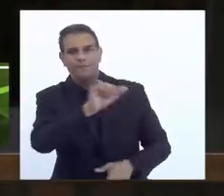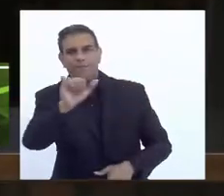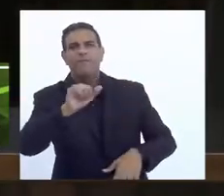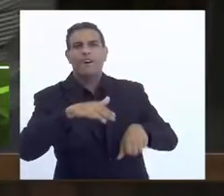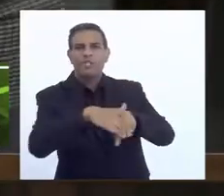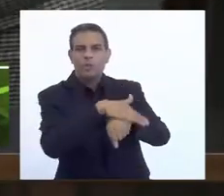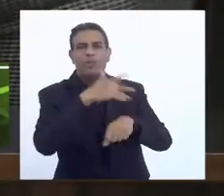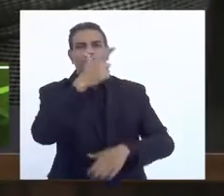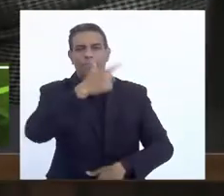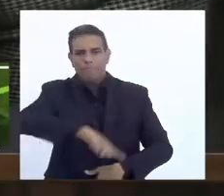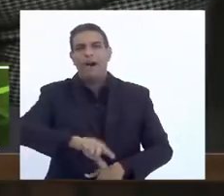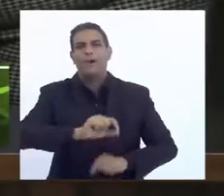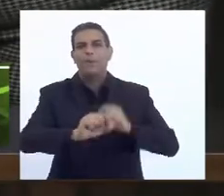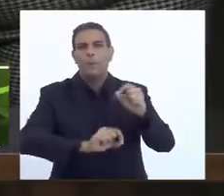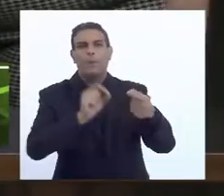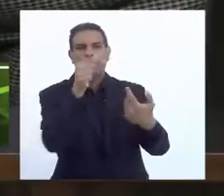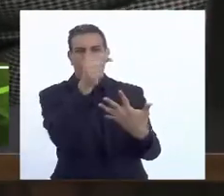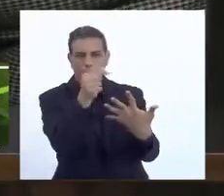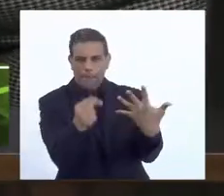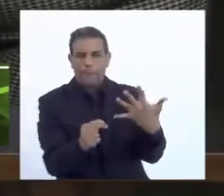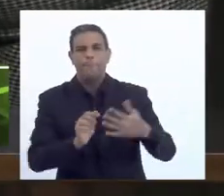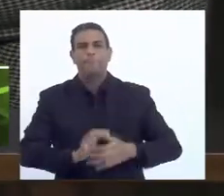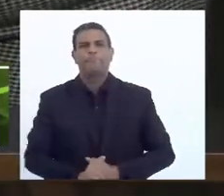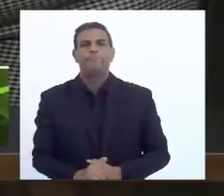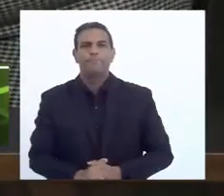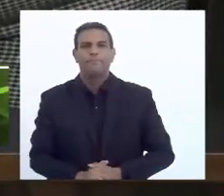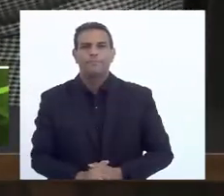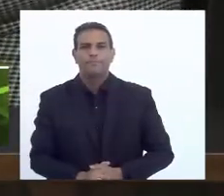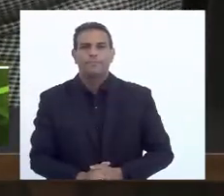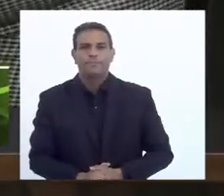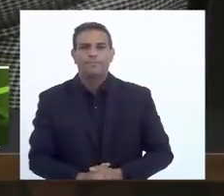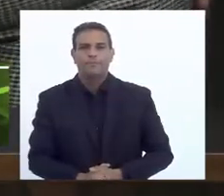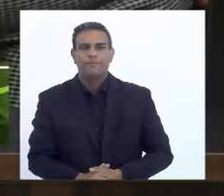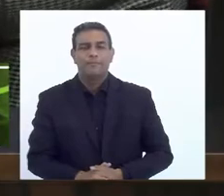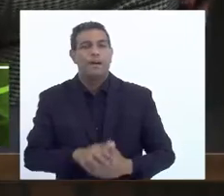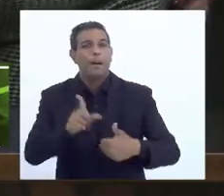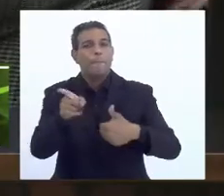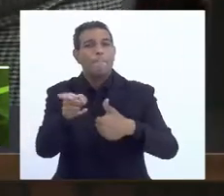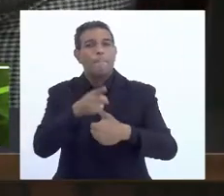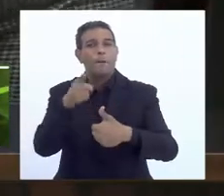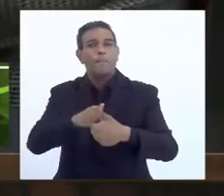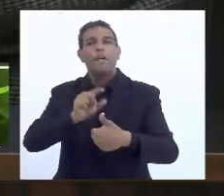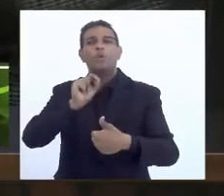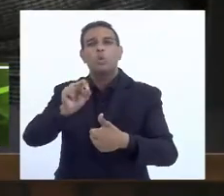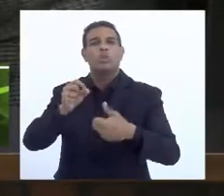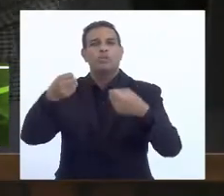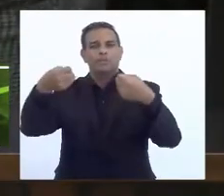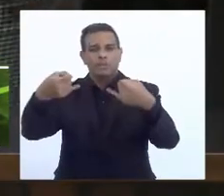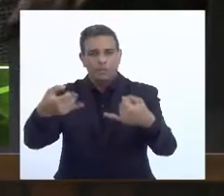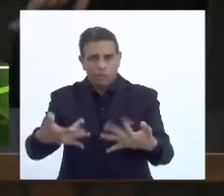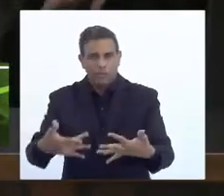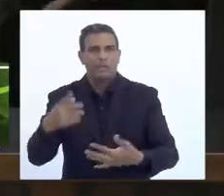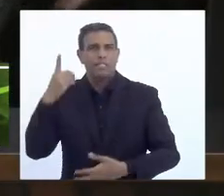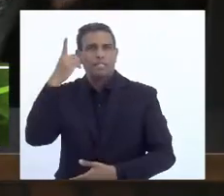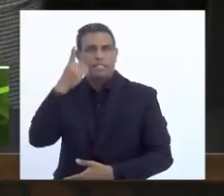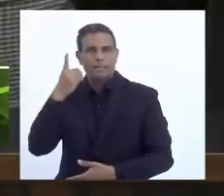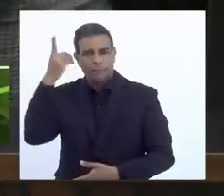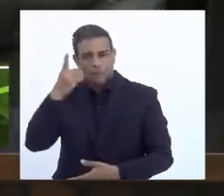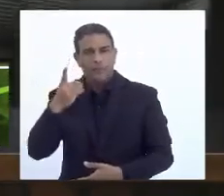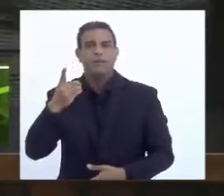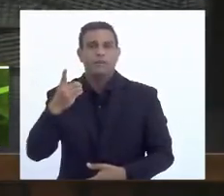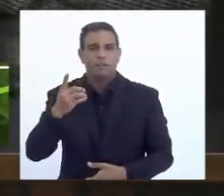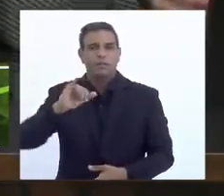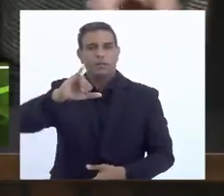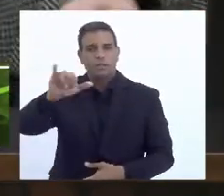um pouquinho da Manu no final. Eu queria, primeiro, falar que a deputada Jandira Fegali, ela